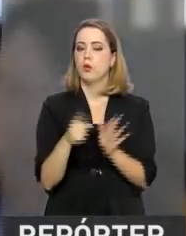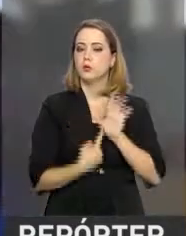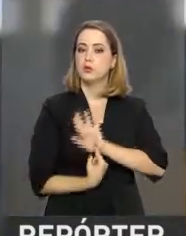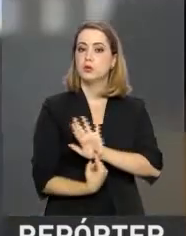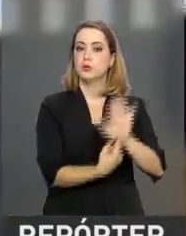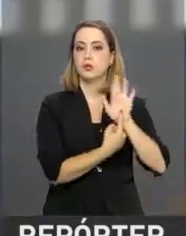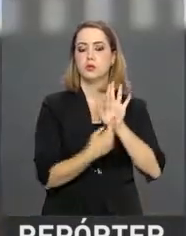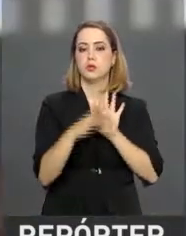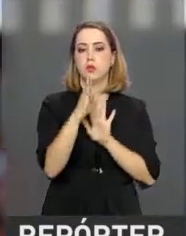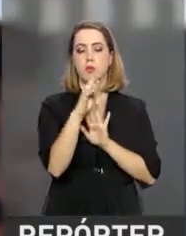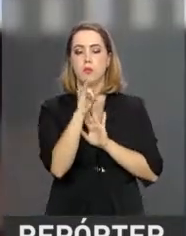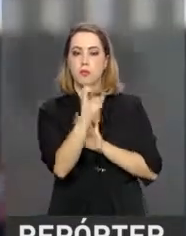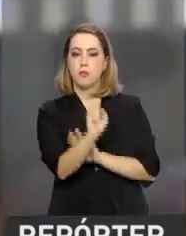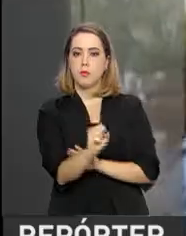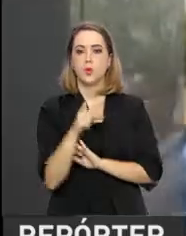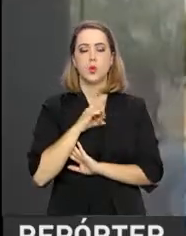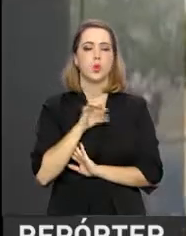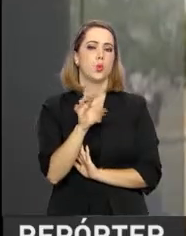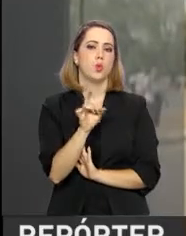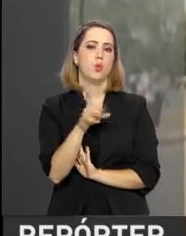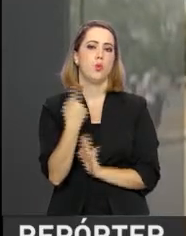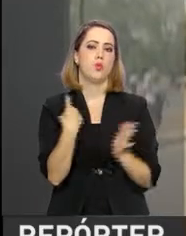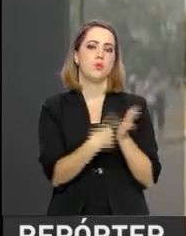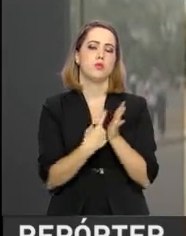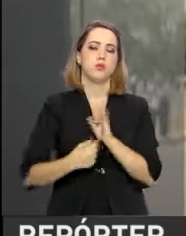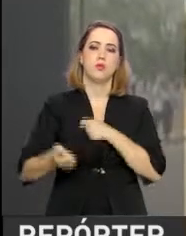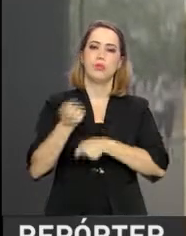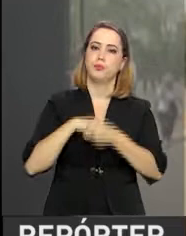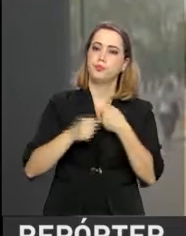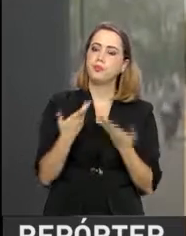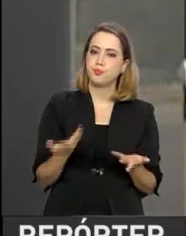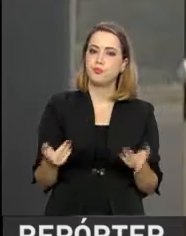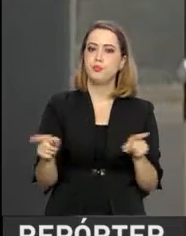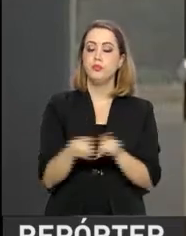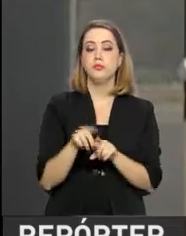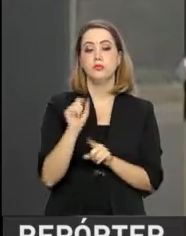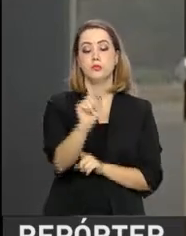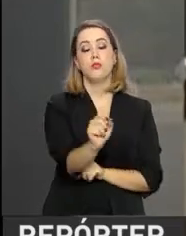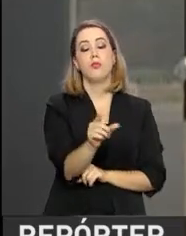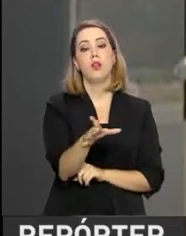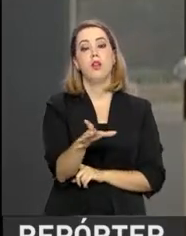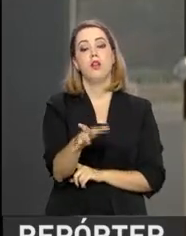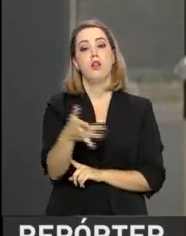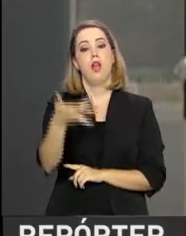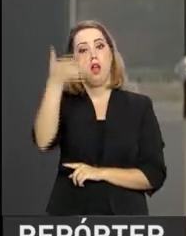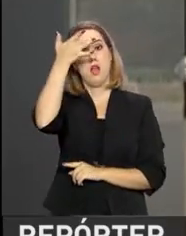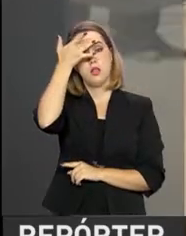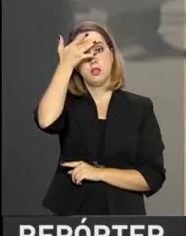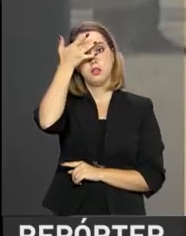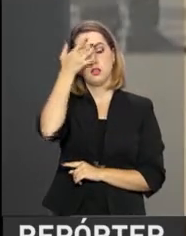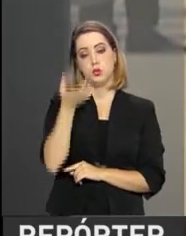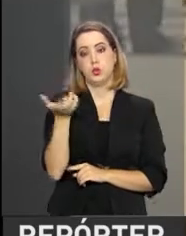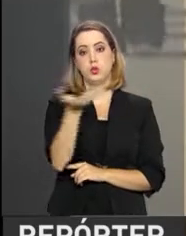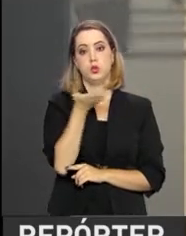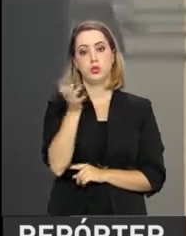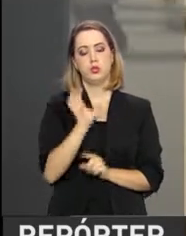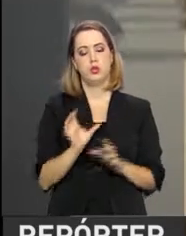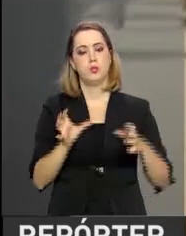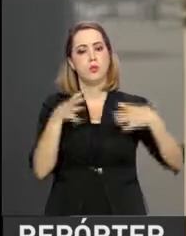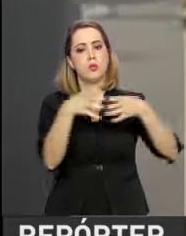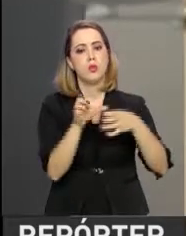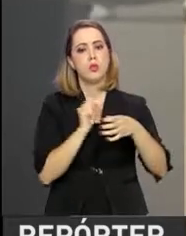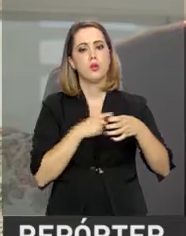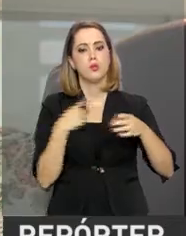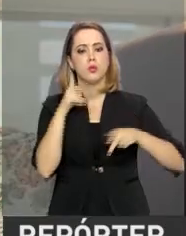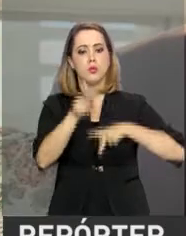não é só a agenda financeira presidindo o grupo em 2016 a índia pretende fazer uma cúpula voltada para os povos